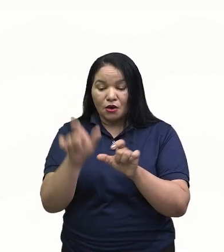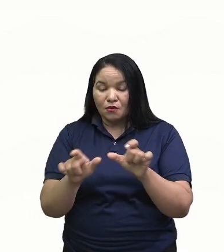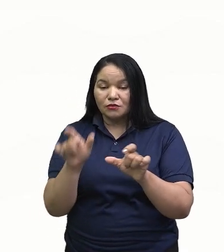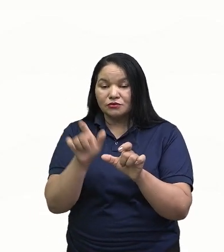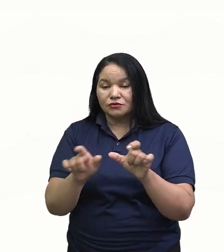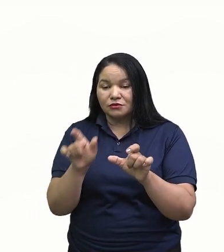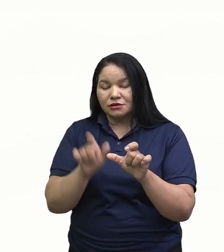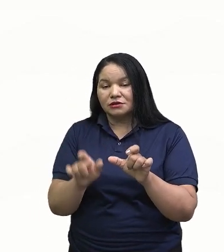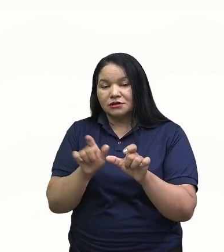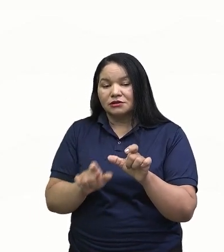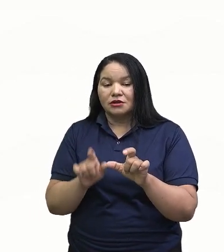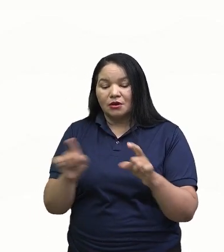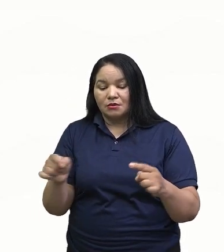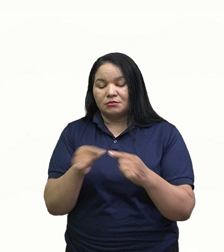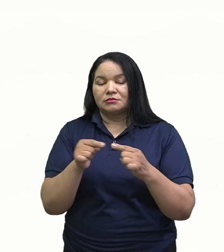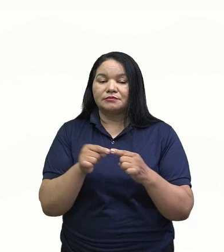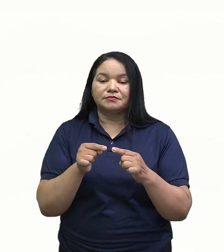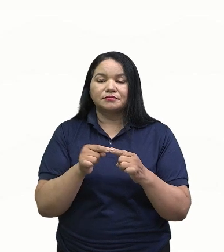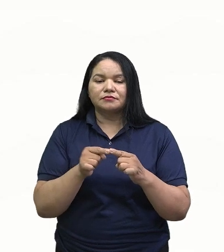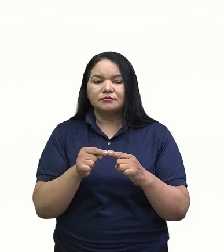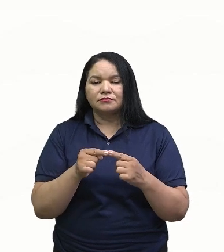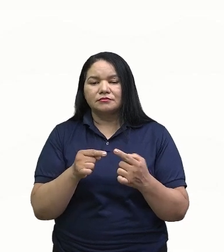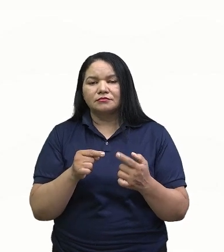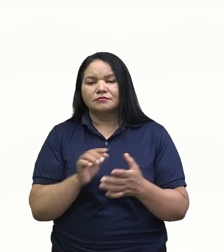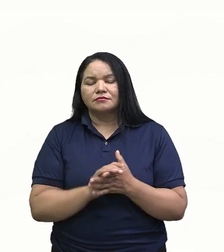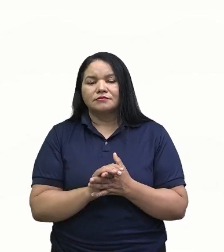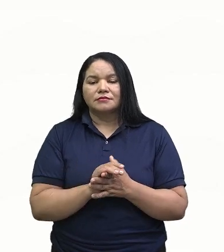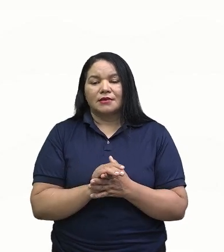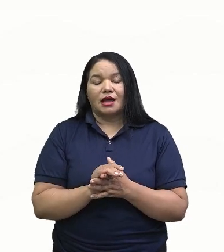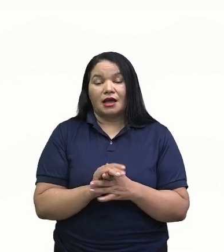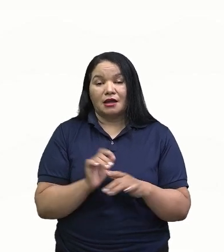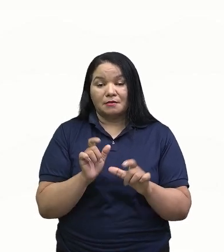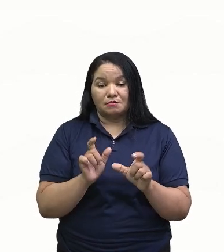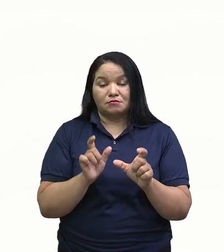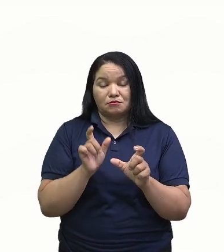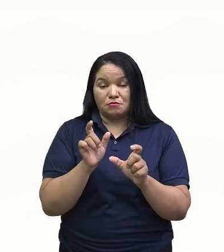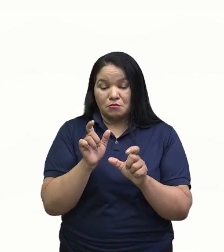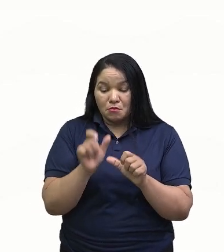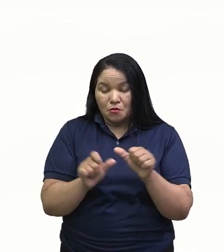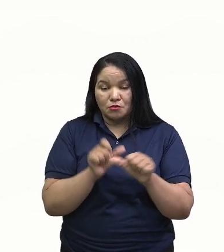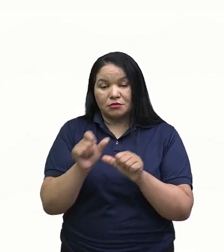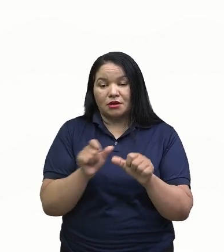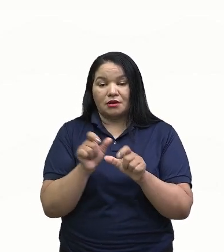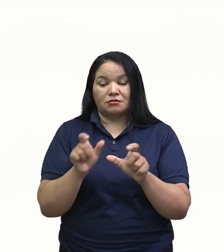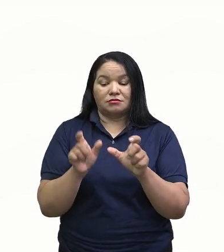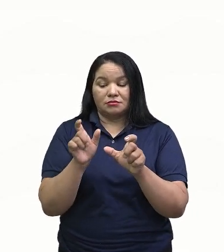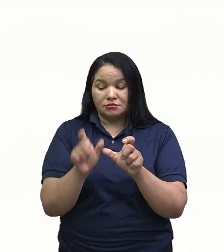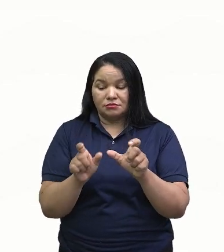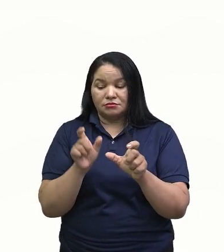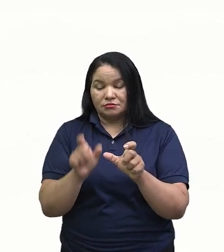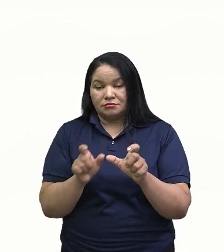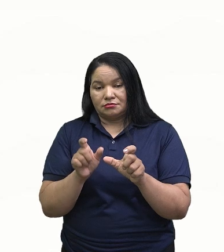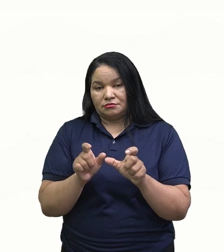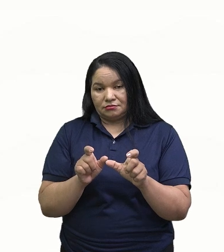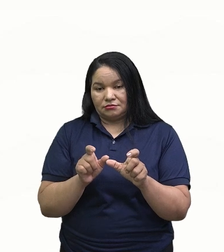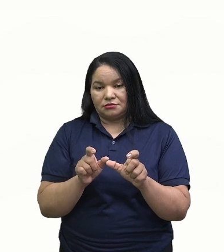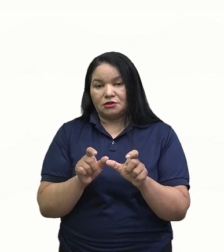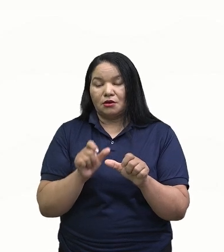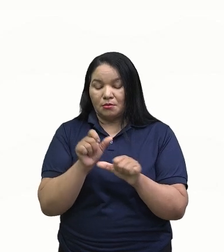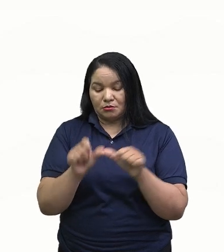nos tempos e nos modos verbais, ele vai modificando a sua raiz. Ou seja, ele vai